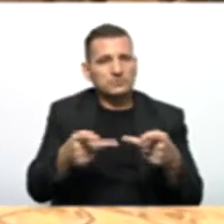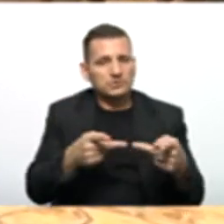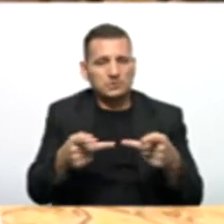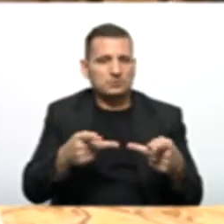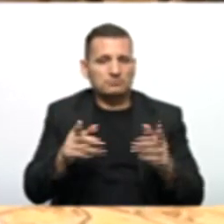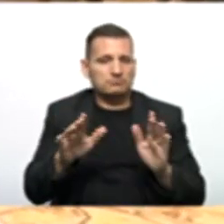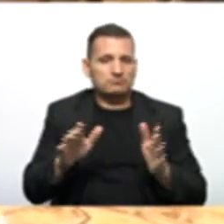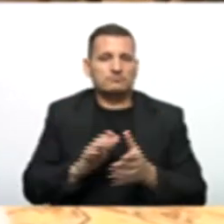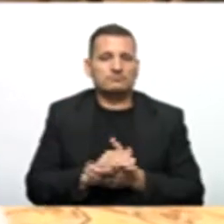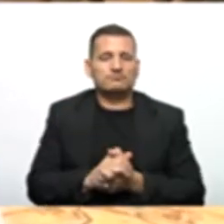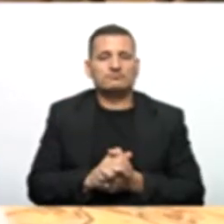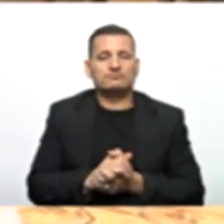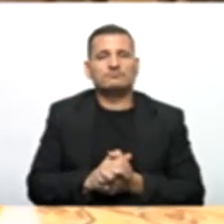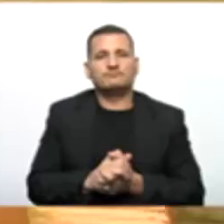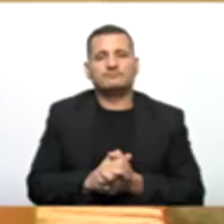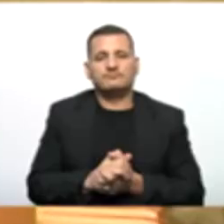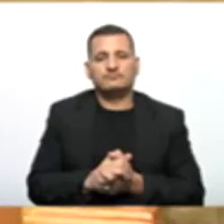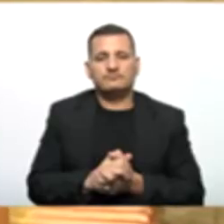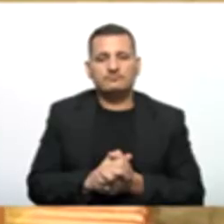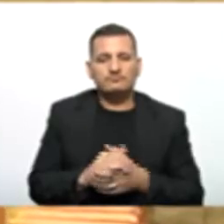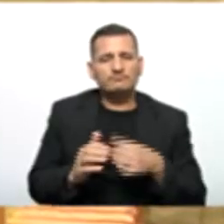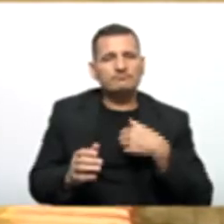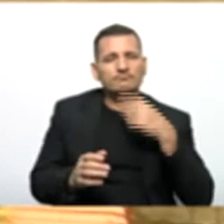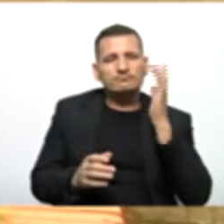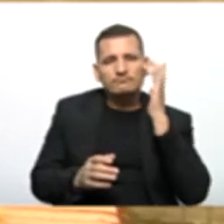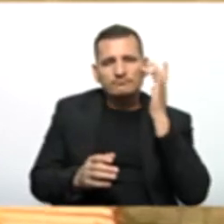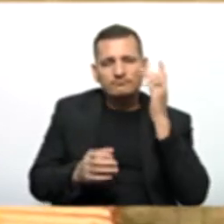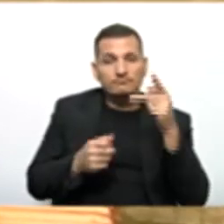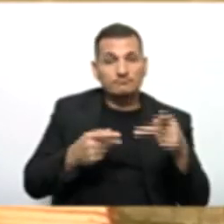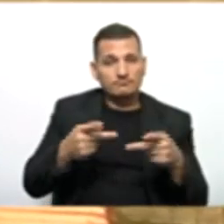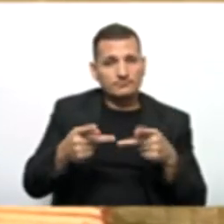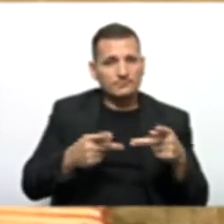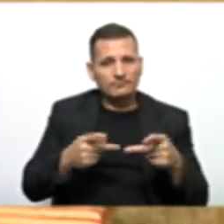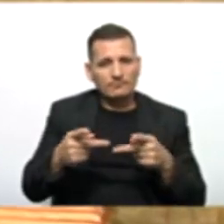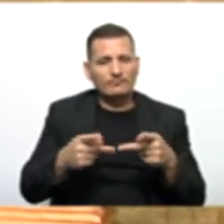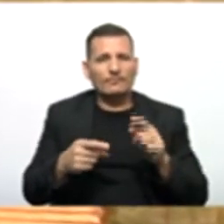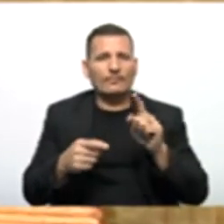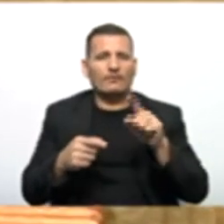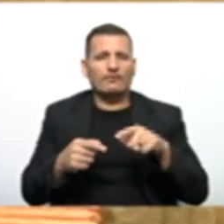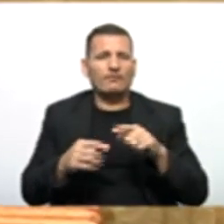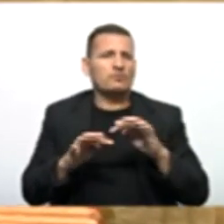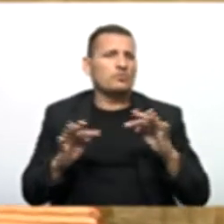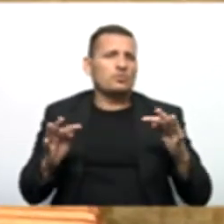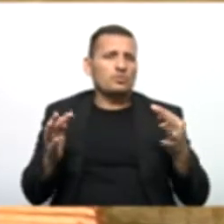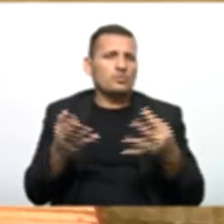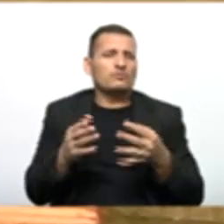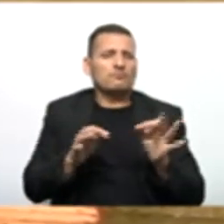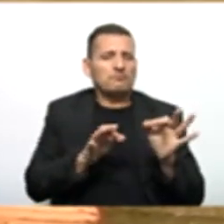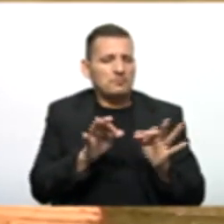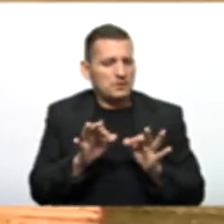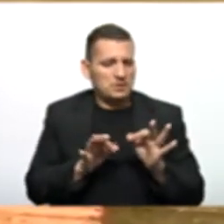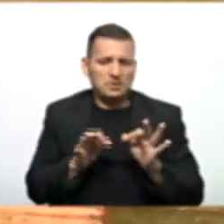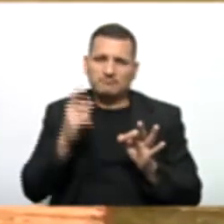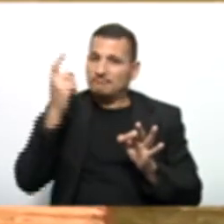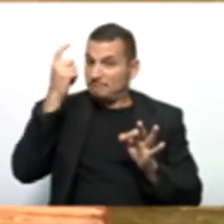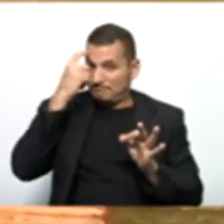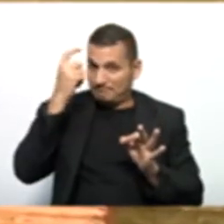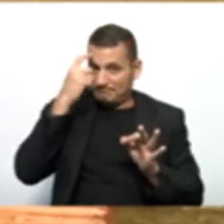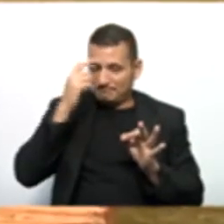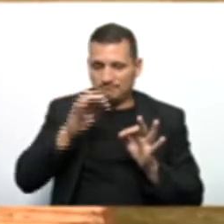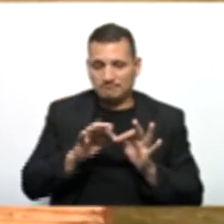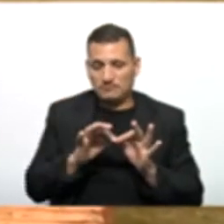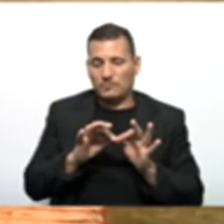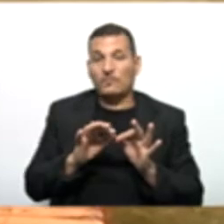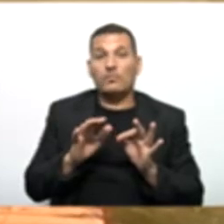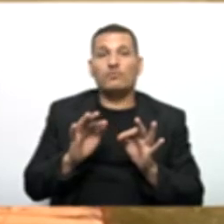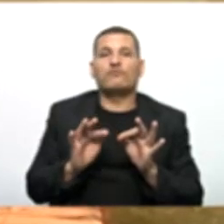Uma meta a ser alcançada, um objetivo. Eu acho que projeto é tudo que a gente planeja para o futuro, assim, tanto para o futuro quanto